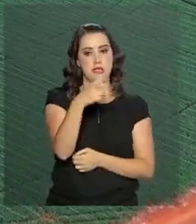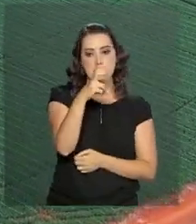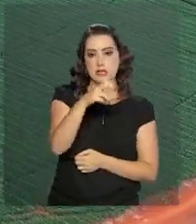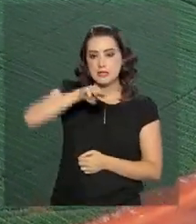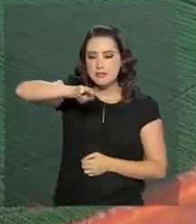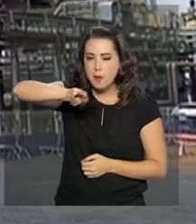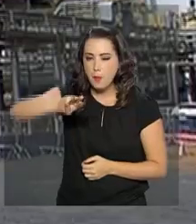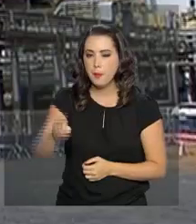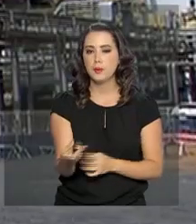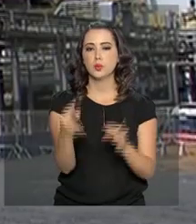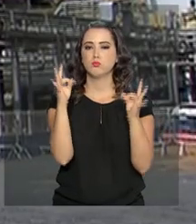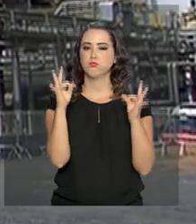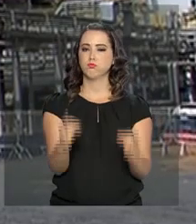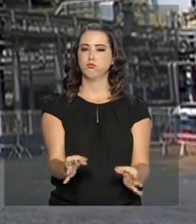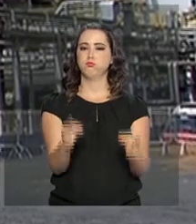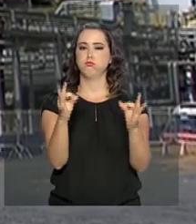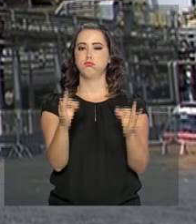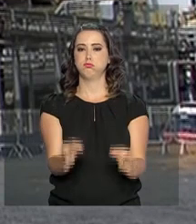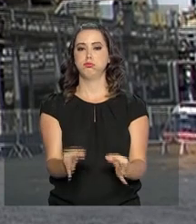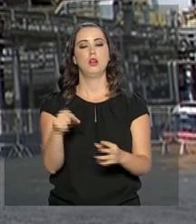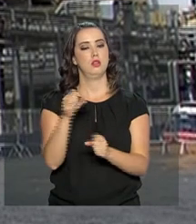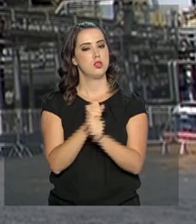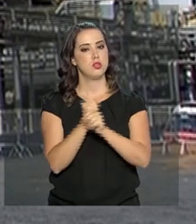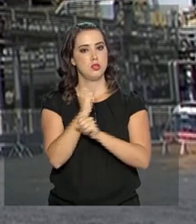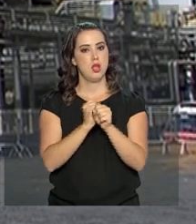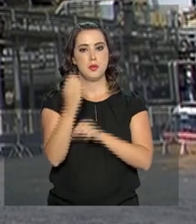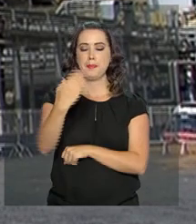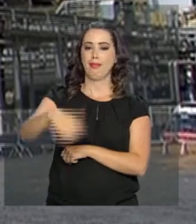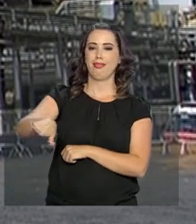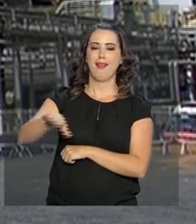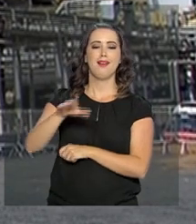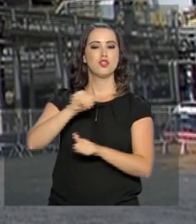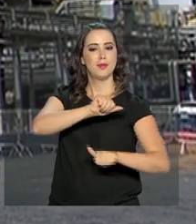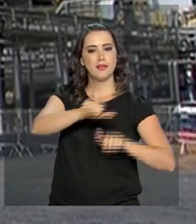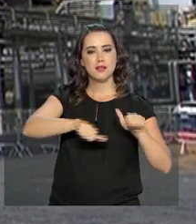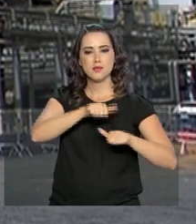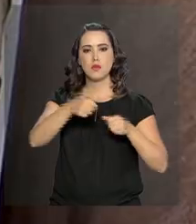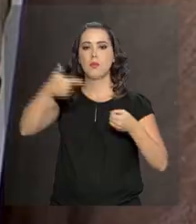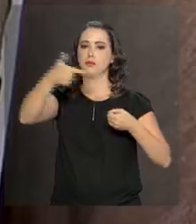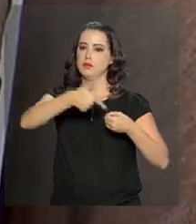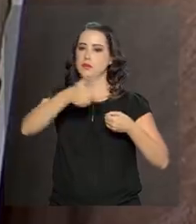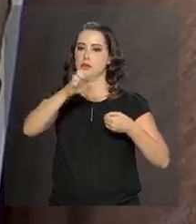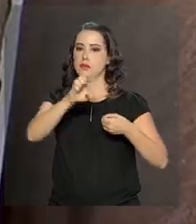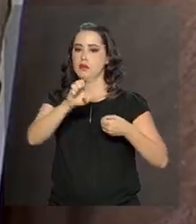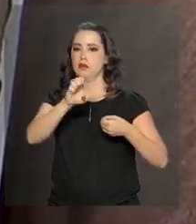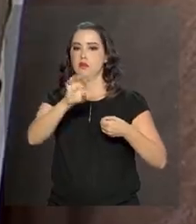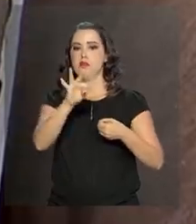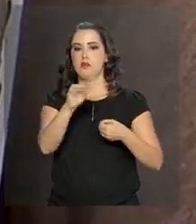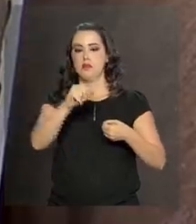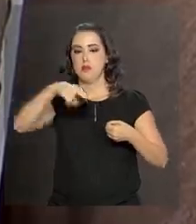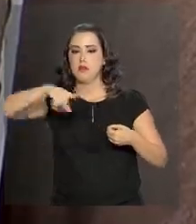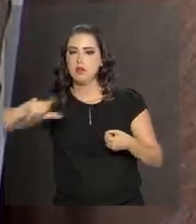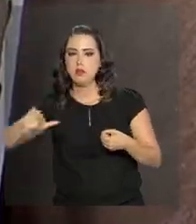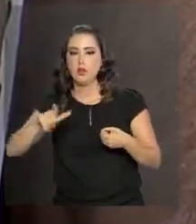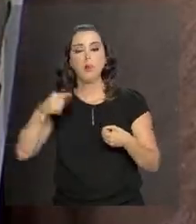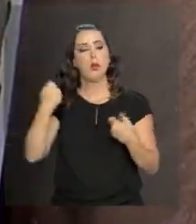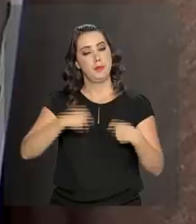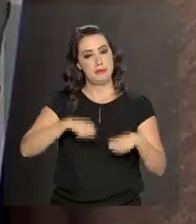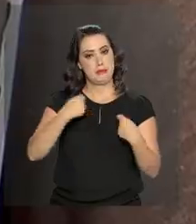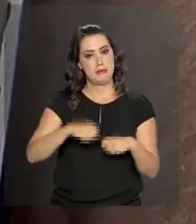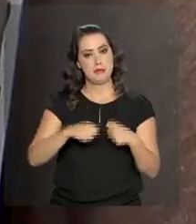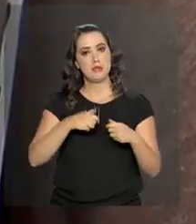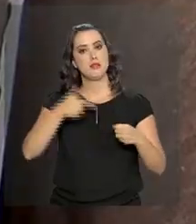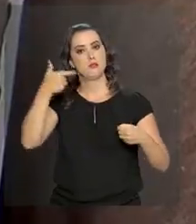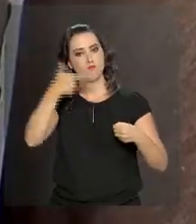toneladas este ano. Mais da metade desse total é para a produção de etanol. O aumento da necessidade de combustível limpo